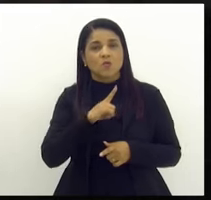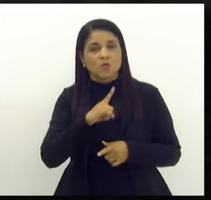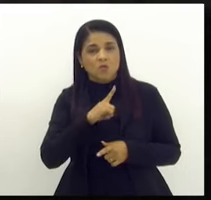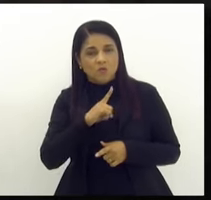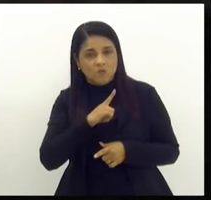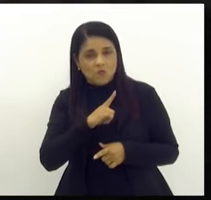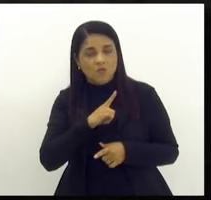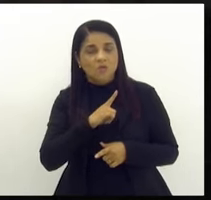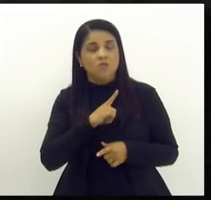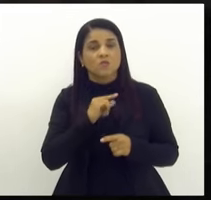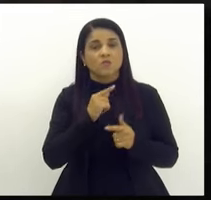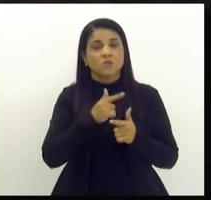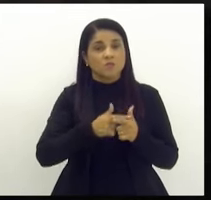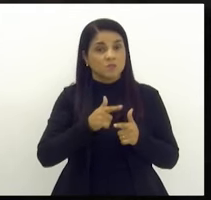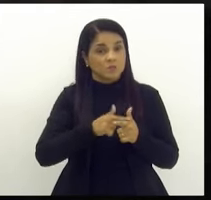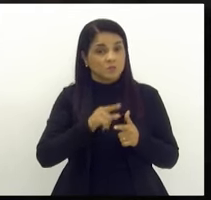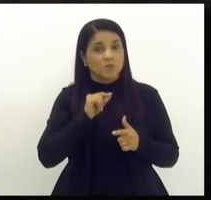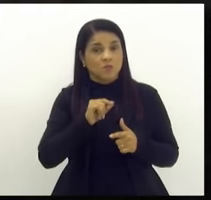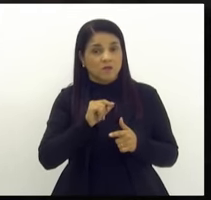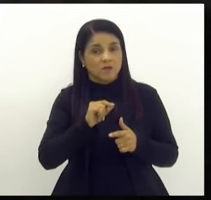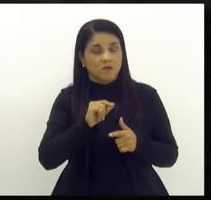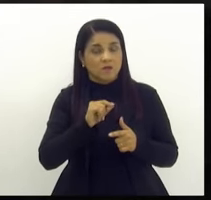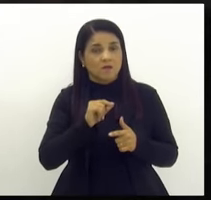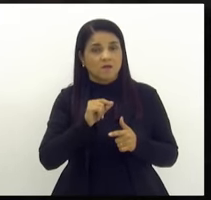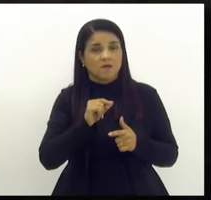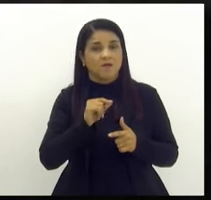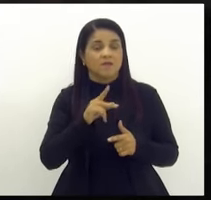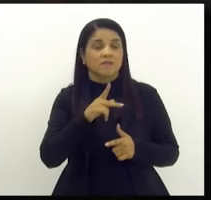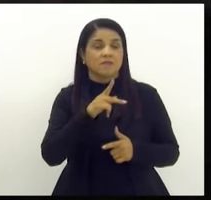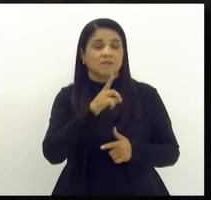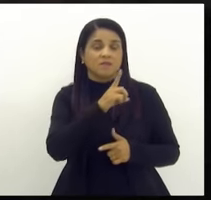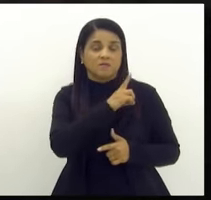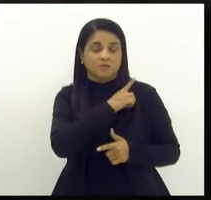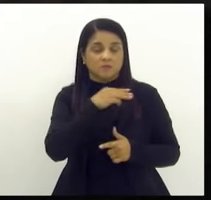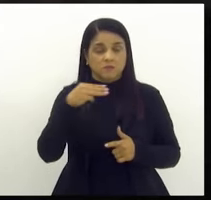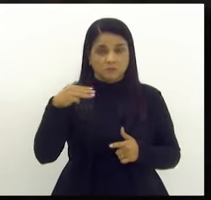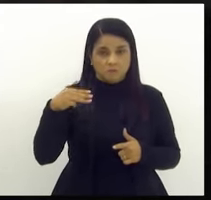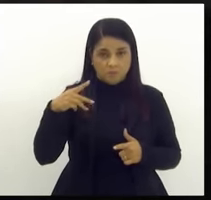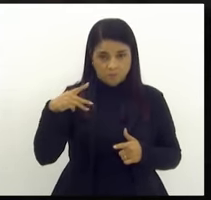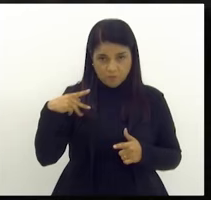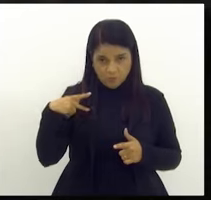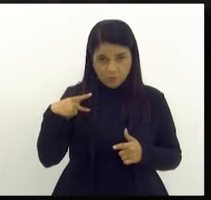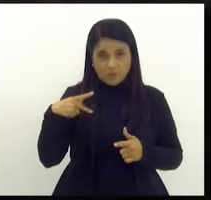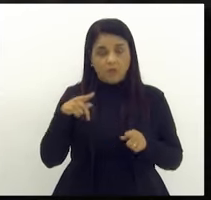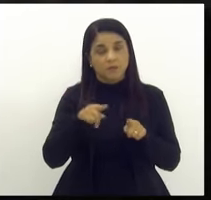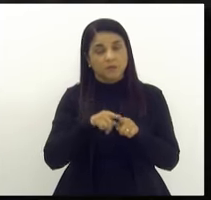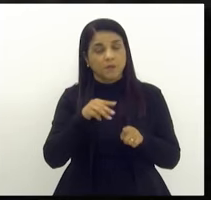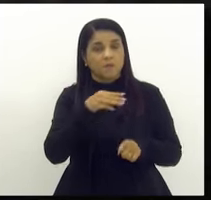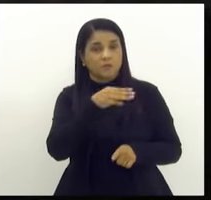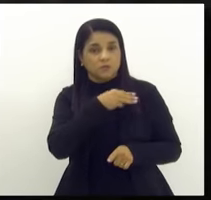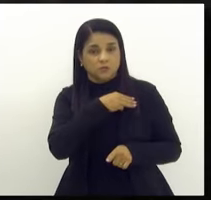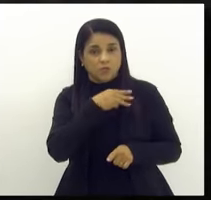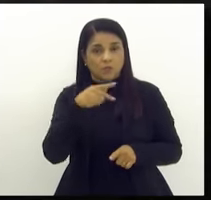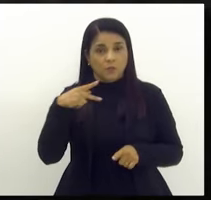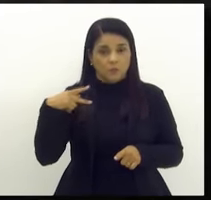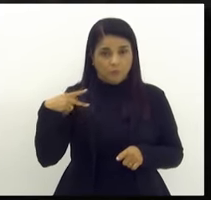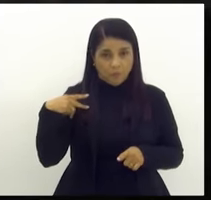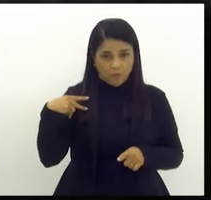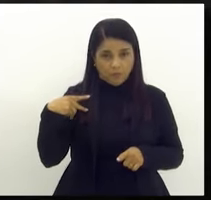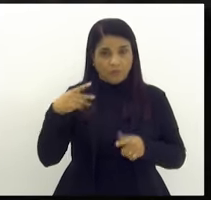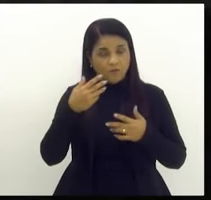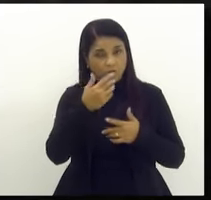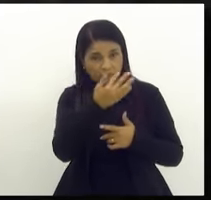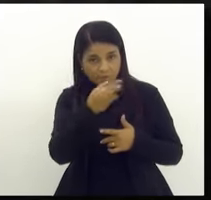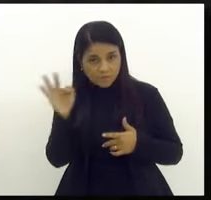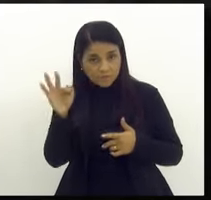uma das questões que traz a nota da Defensoria Pública do Ministério Público Federal que aponta que com a aprovação